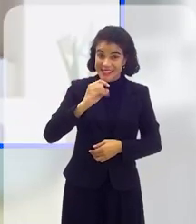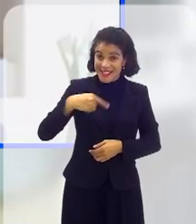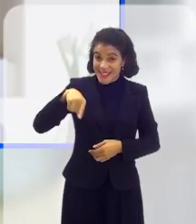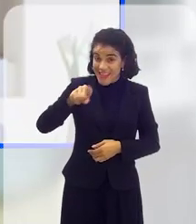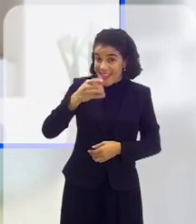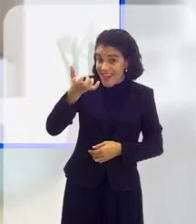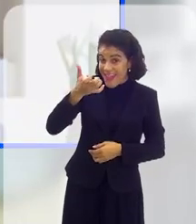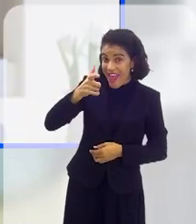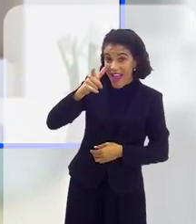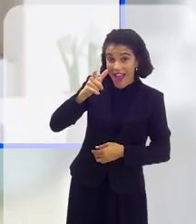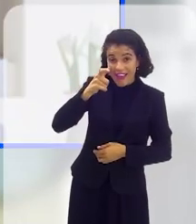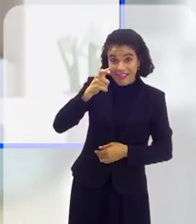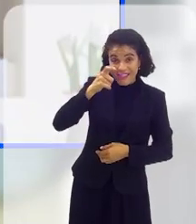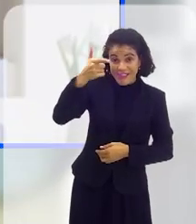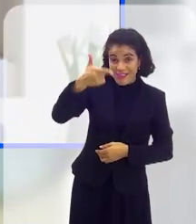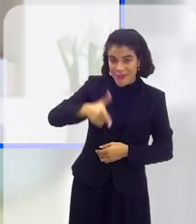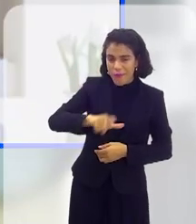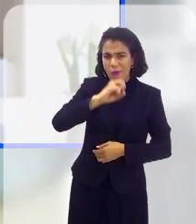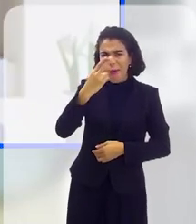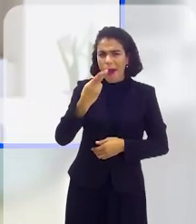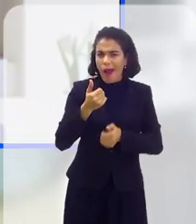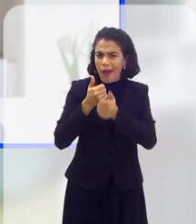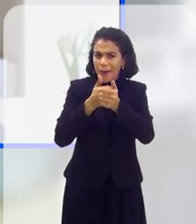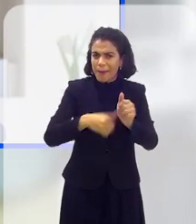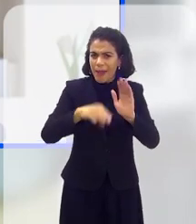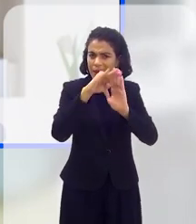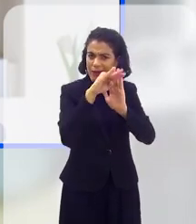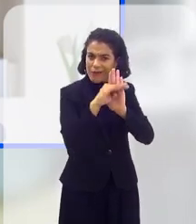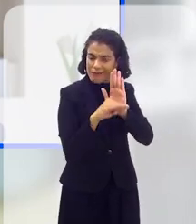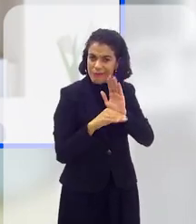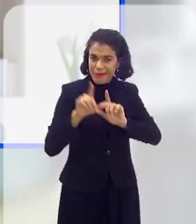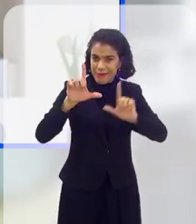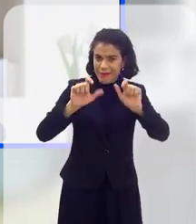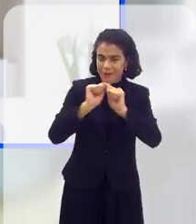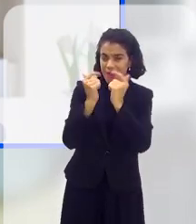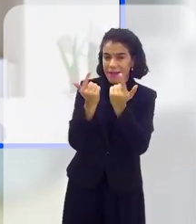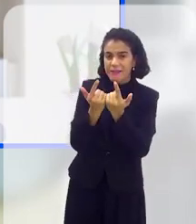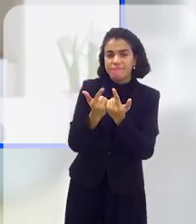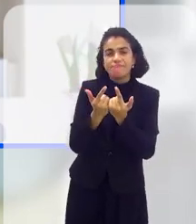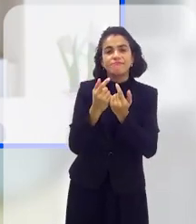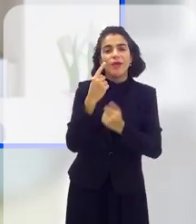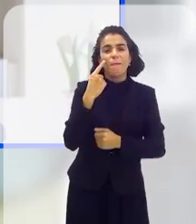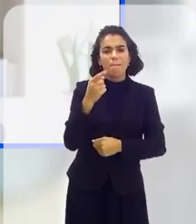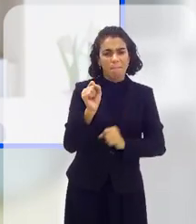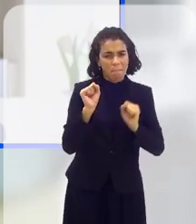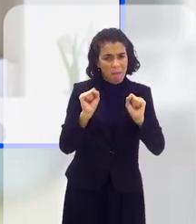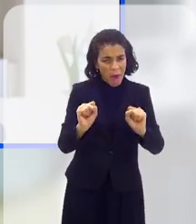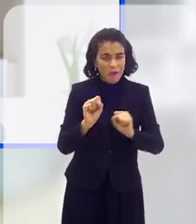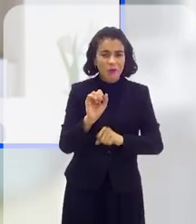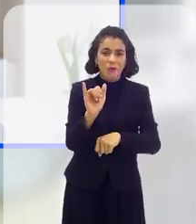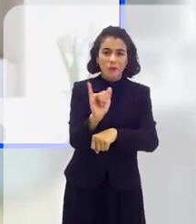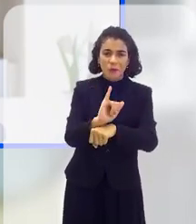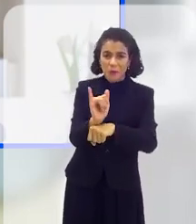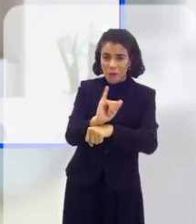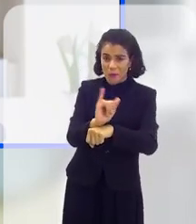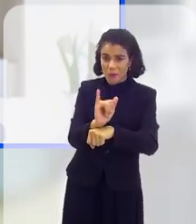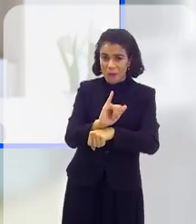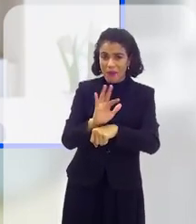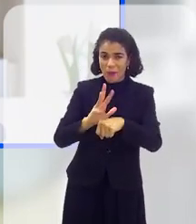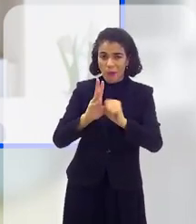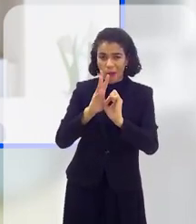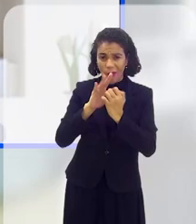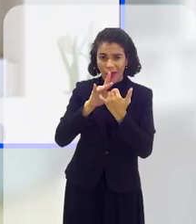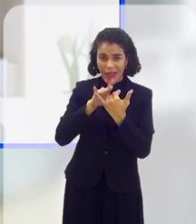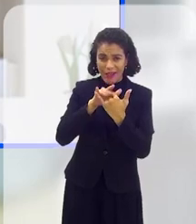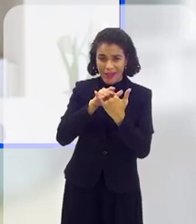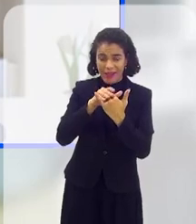Até a próxima. E se você quiser rever este programa ou acompanhar a programação da TV Alerj, é só acessar o nosso